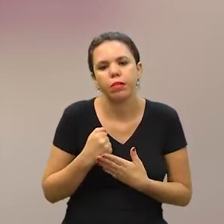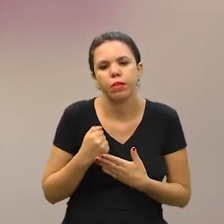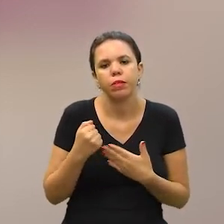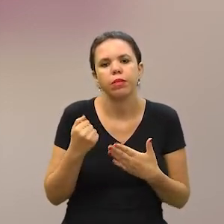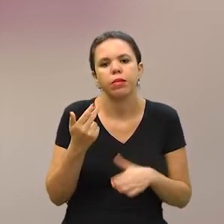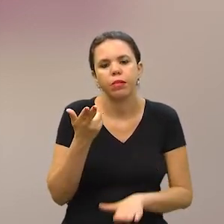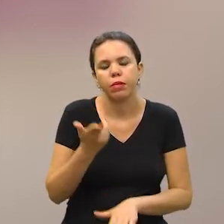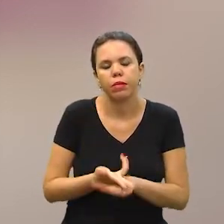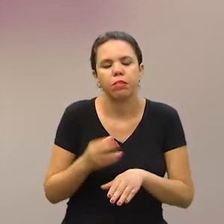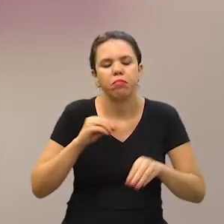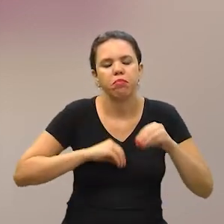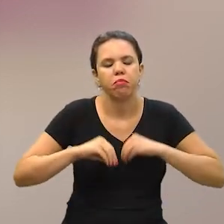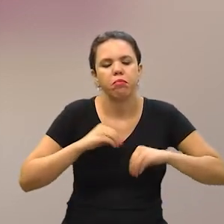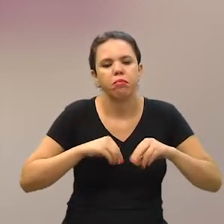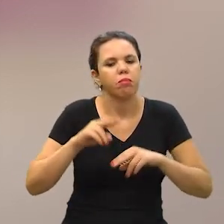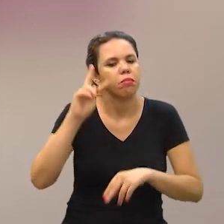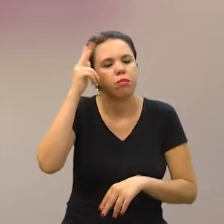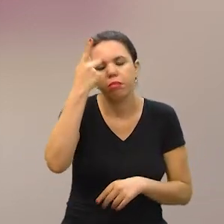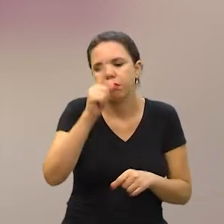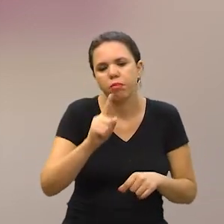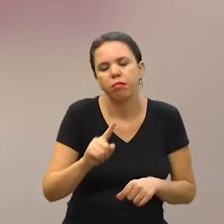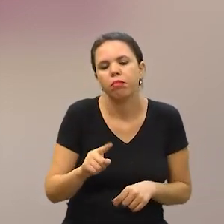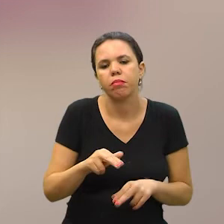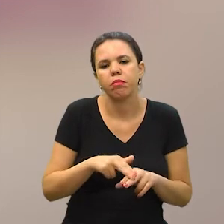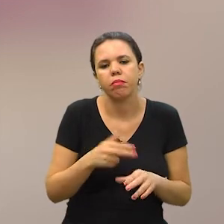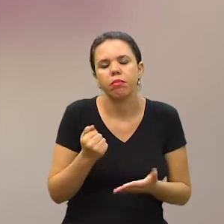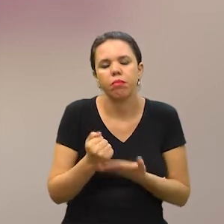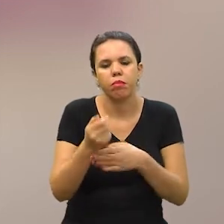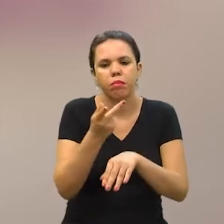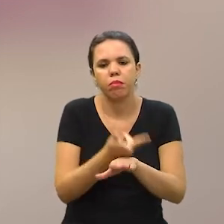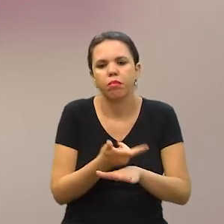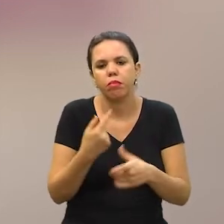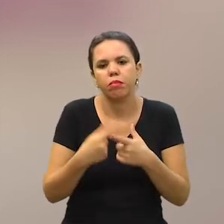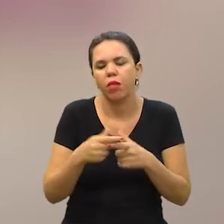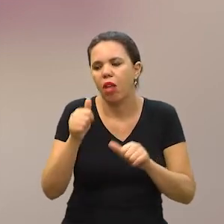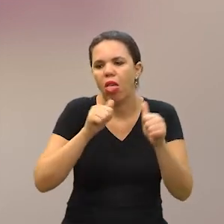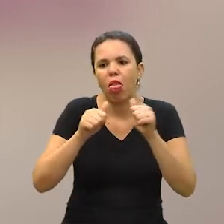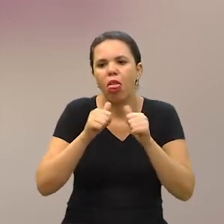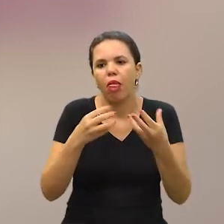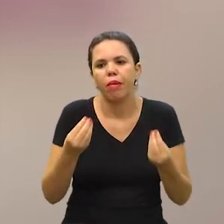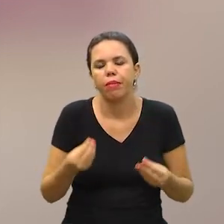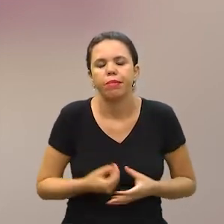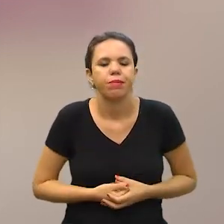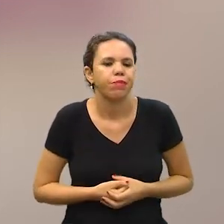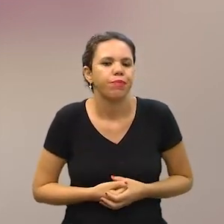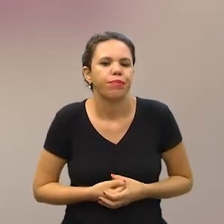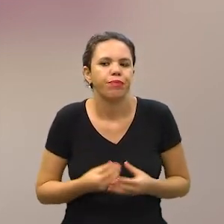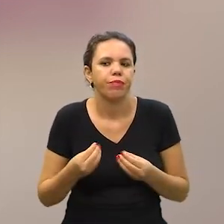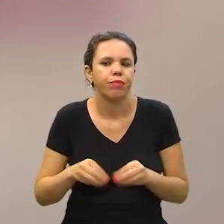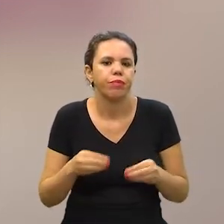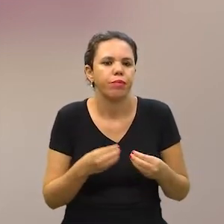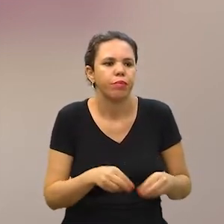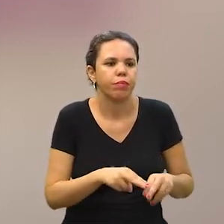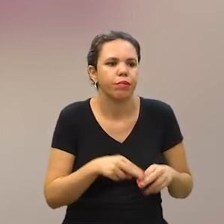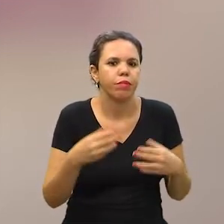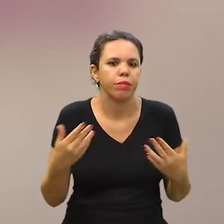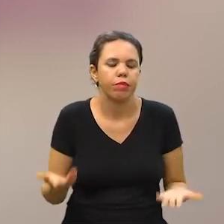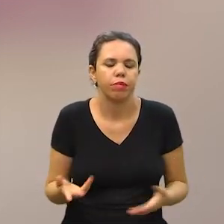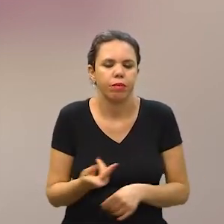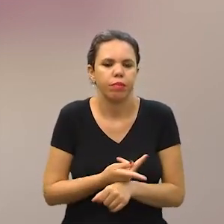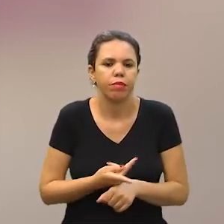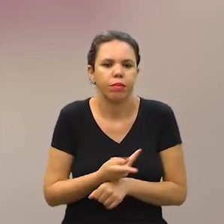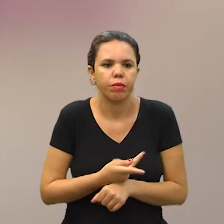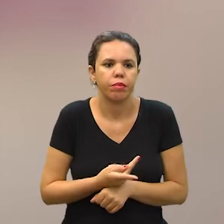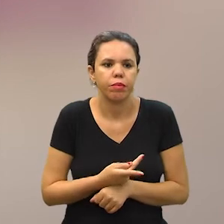porque já deprimiu, não era por conta do TDAH. Vai procurar o auxílio do psiquiatra porque está bebendo demais e está tendo prejuízos por conta disso. Então,